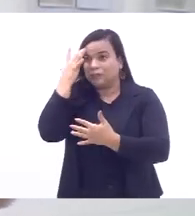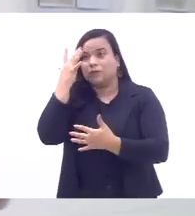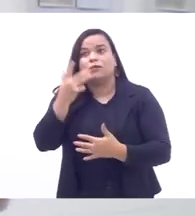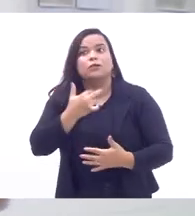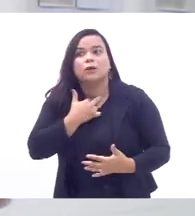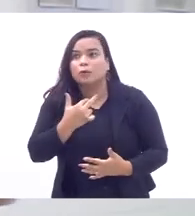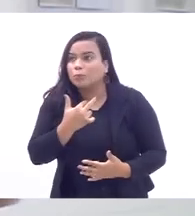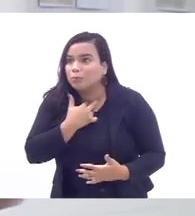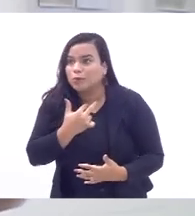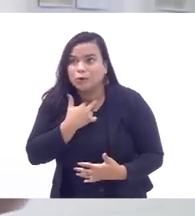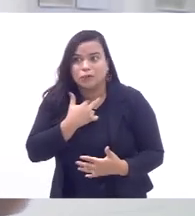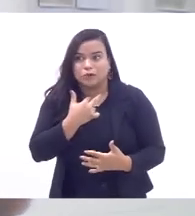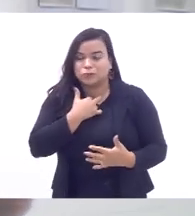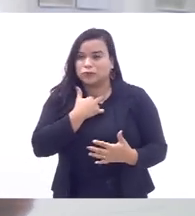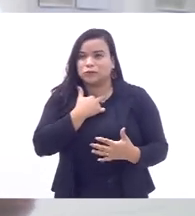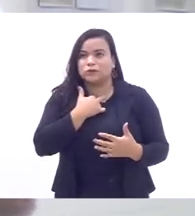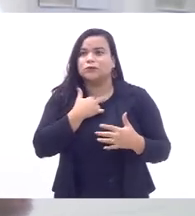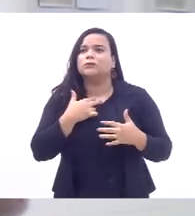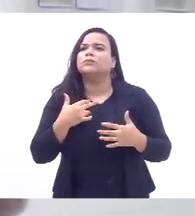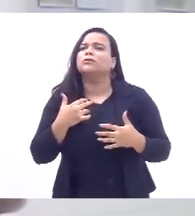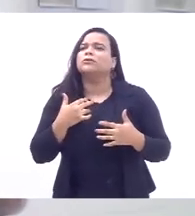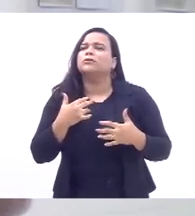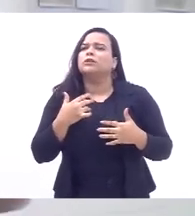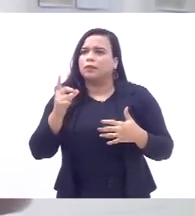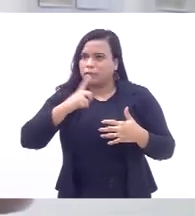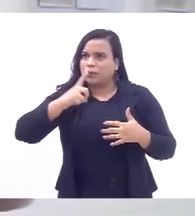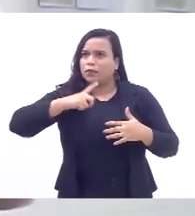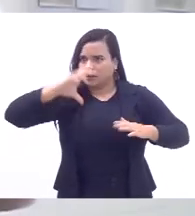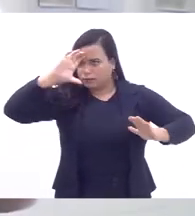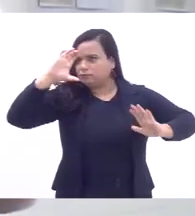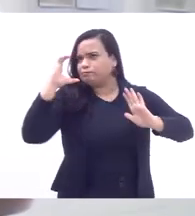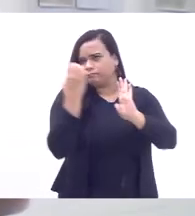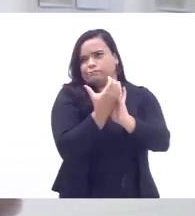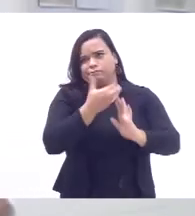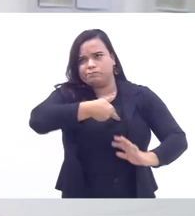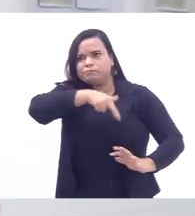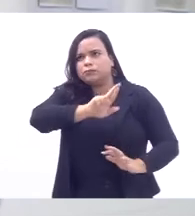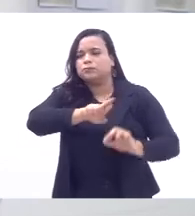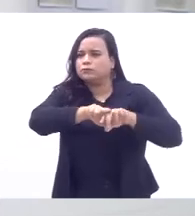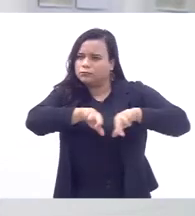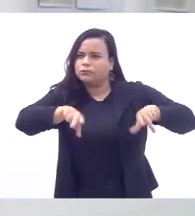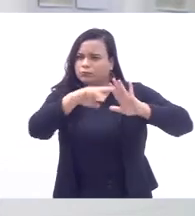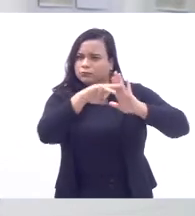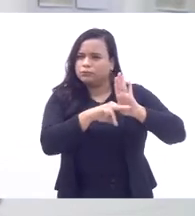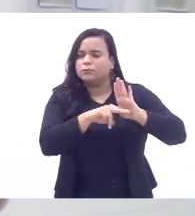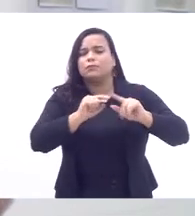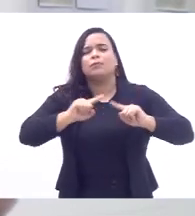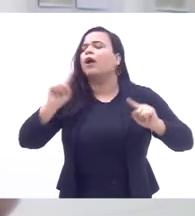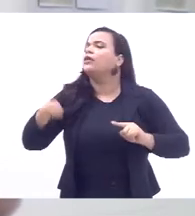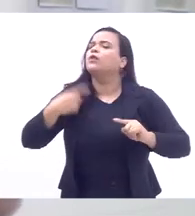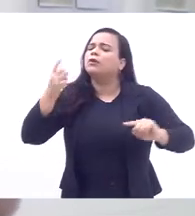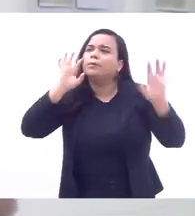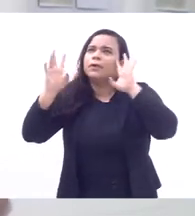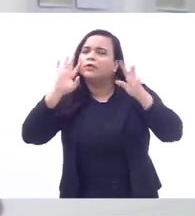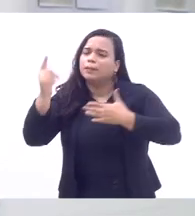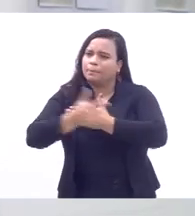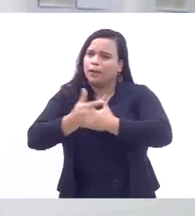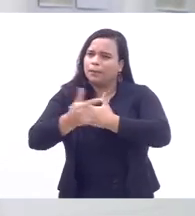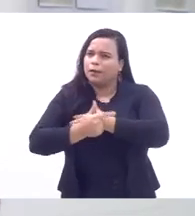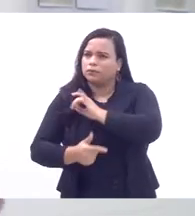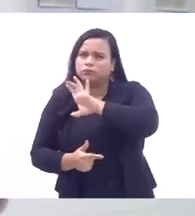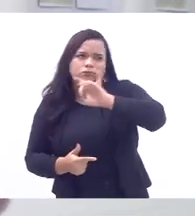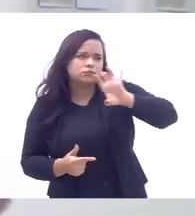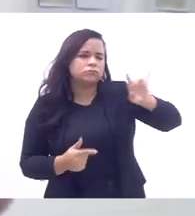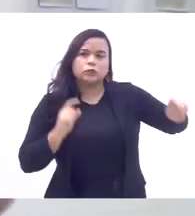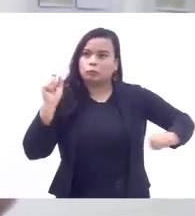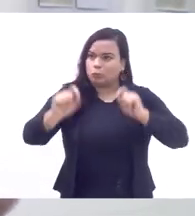praticar o seu resguardo. E aí a gente faz uma reflexão sobre o nosso papel e, além do nosso